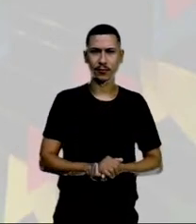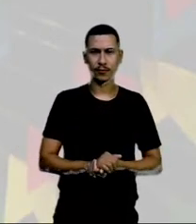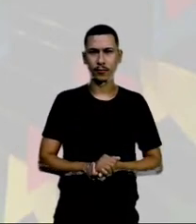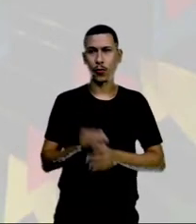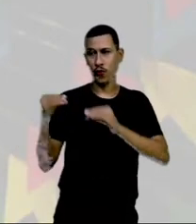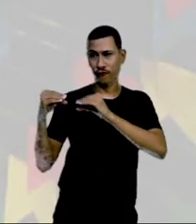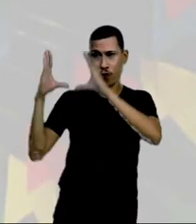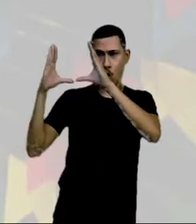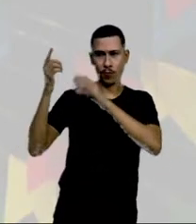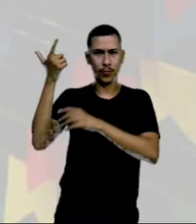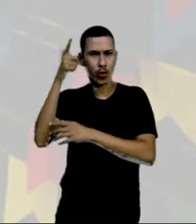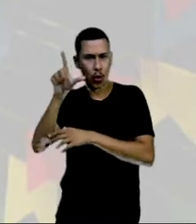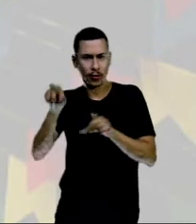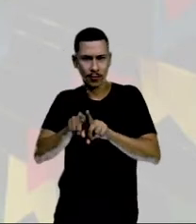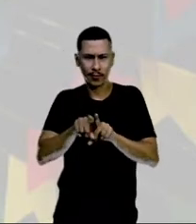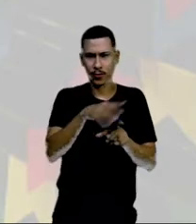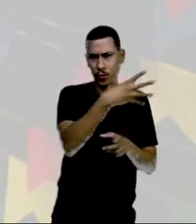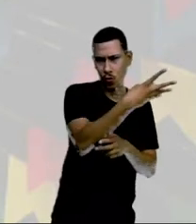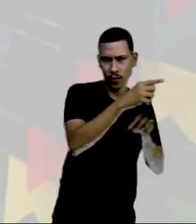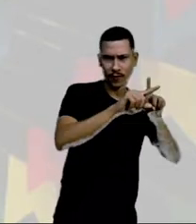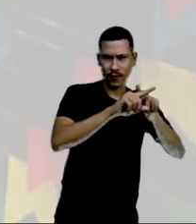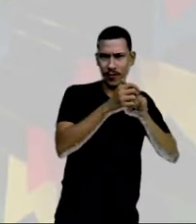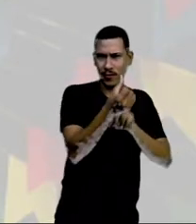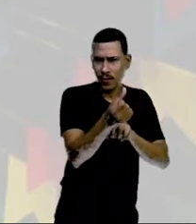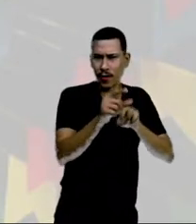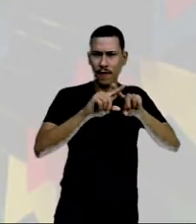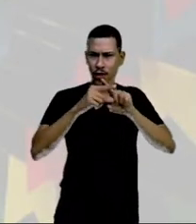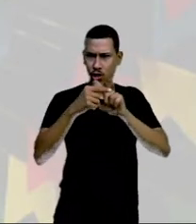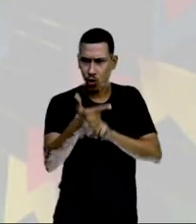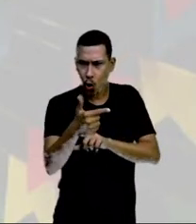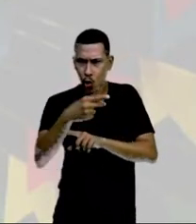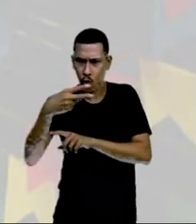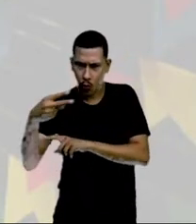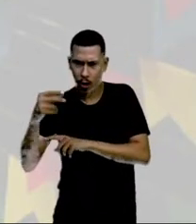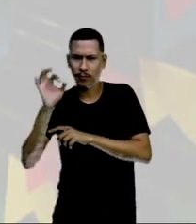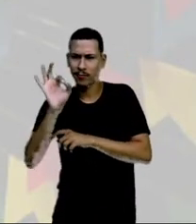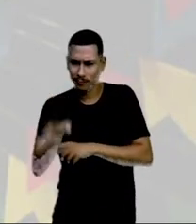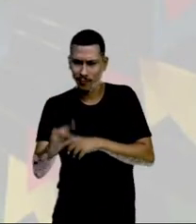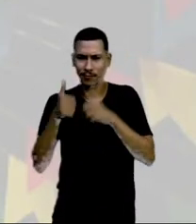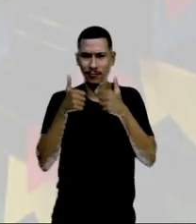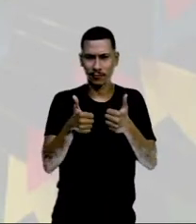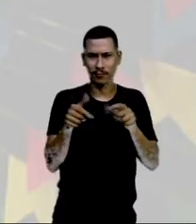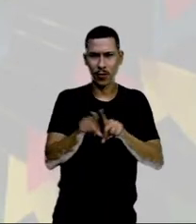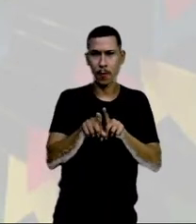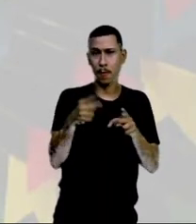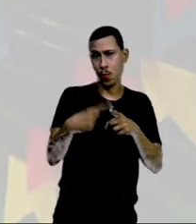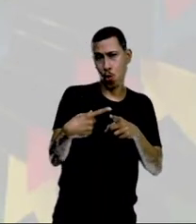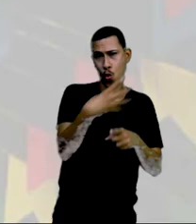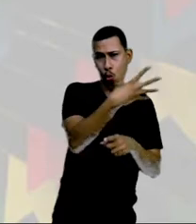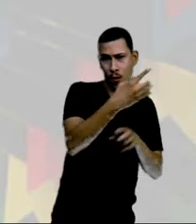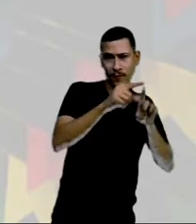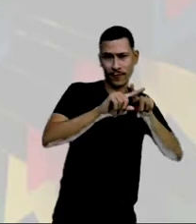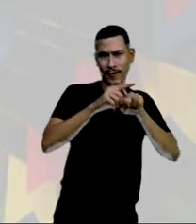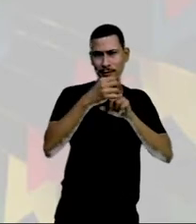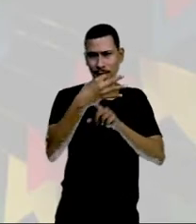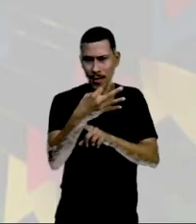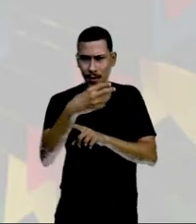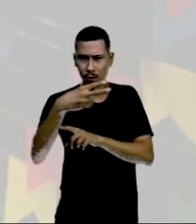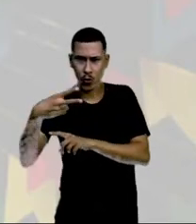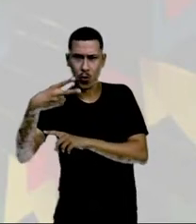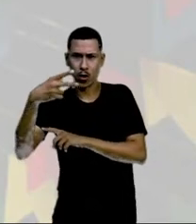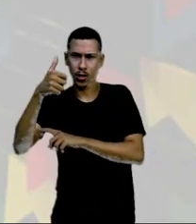Outro volume, 4 vezes 6 vezes 2, dá certo sim, porque 4 vezes 3 dá